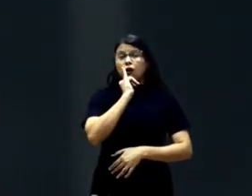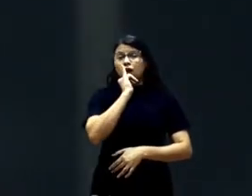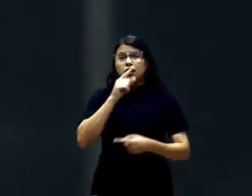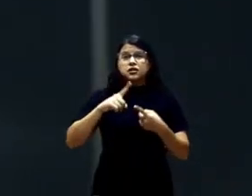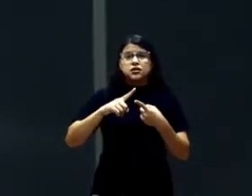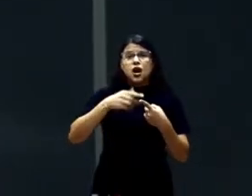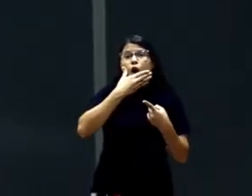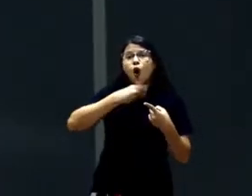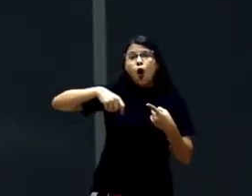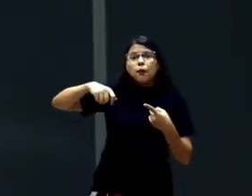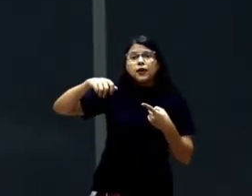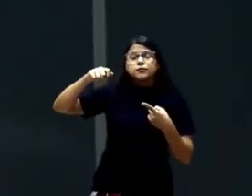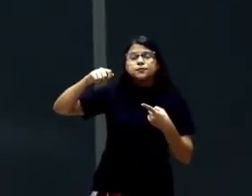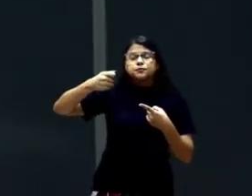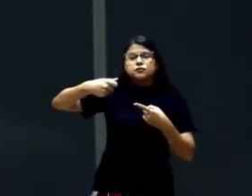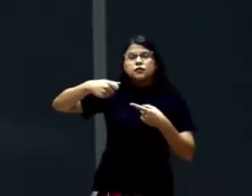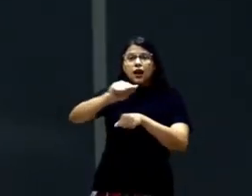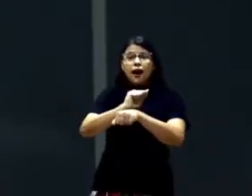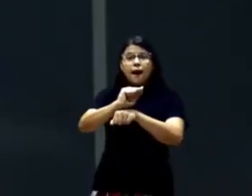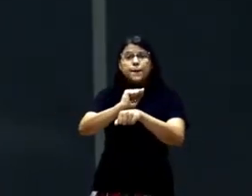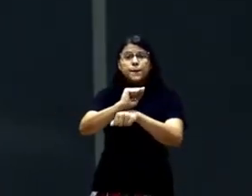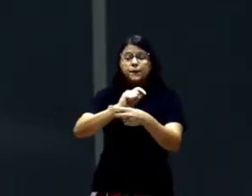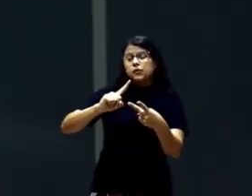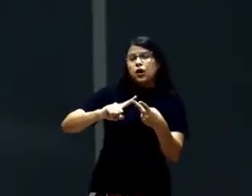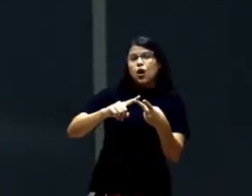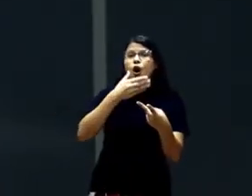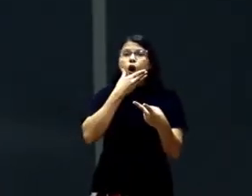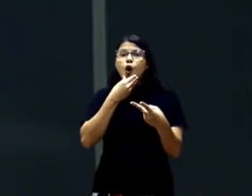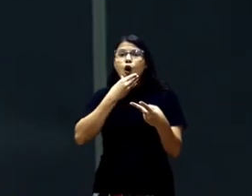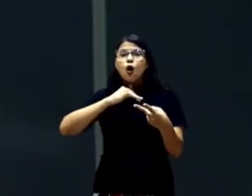Olhe para a Bíblia e você vai ver Davi.